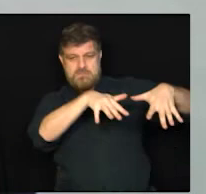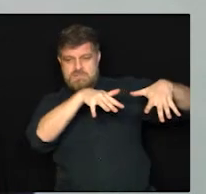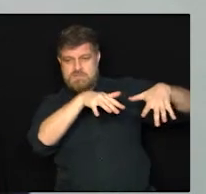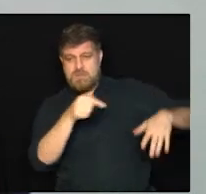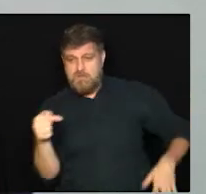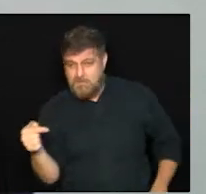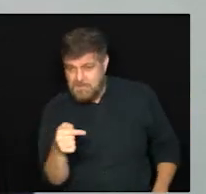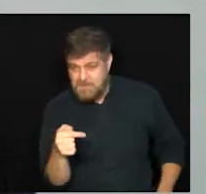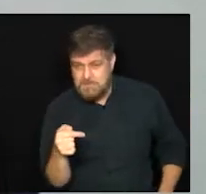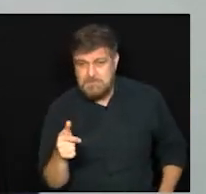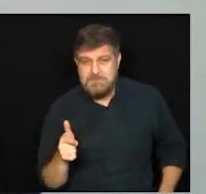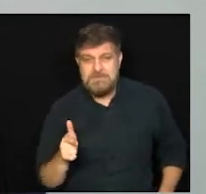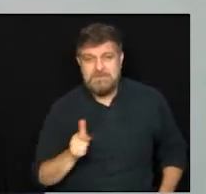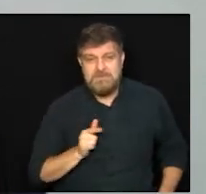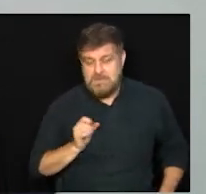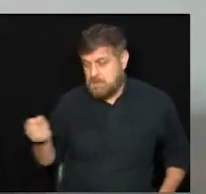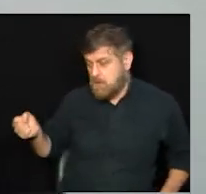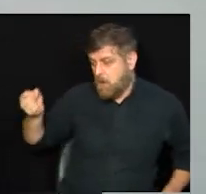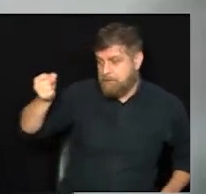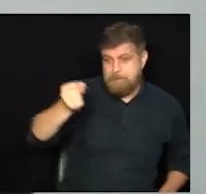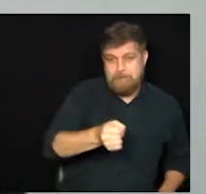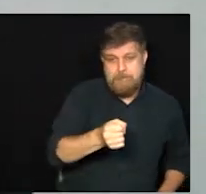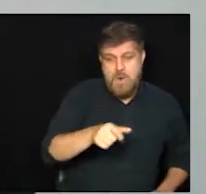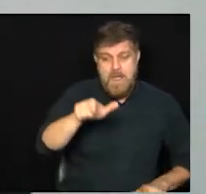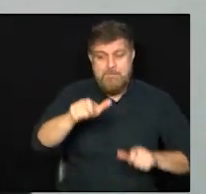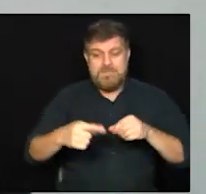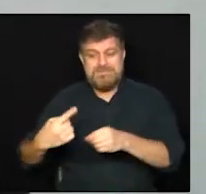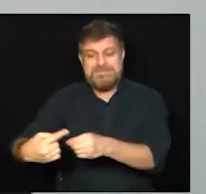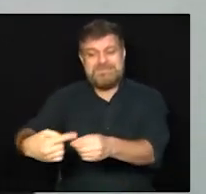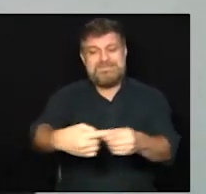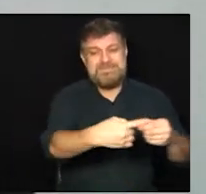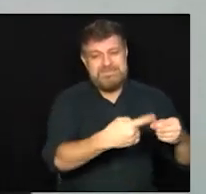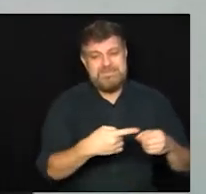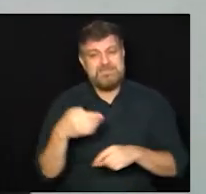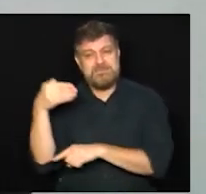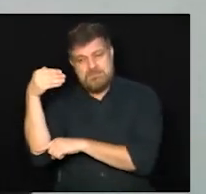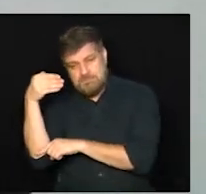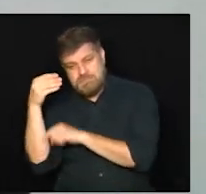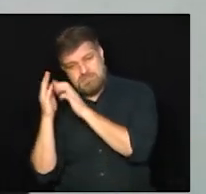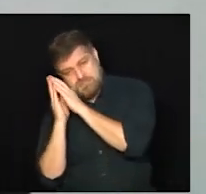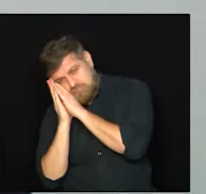convenção, ela traz pessoas de outras cidades que se hospedam,